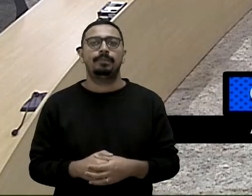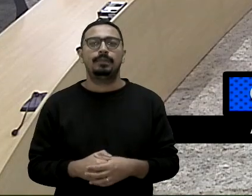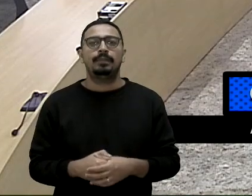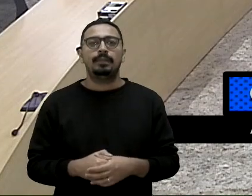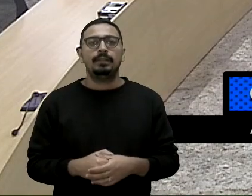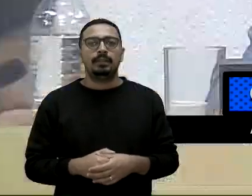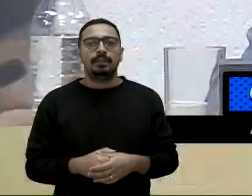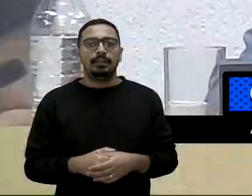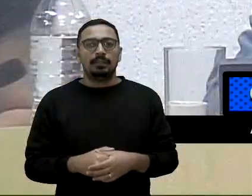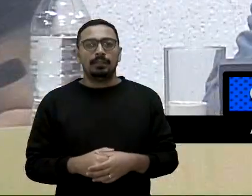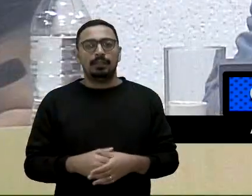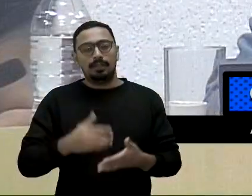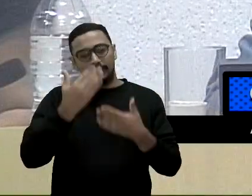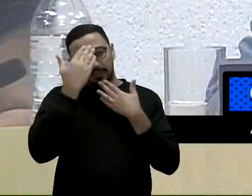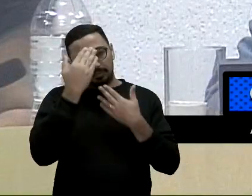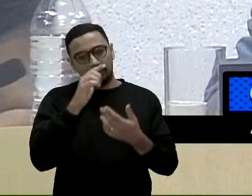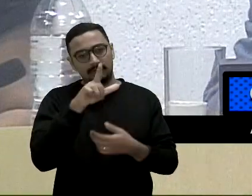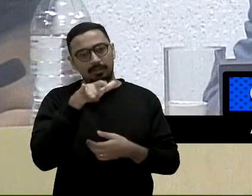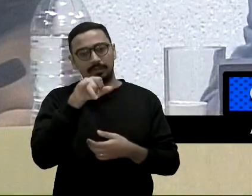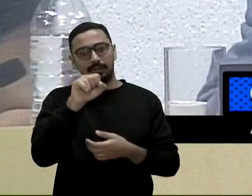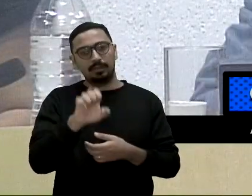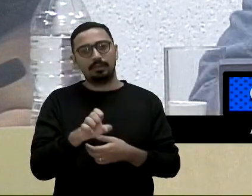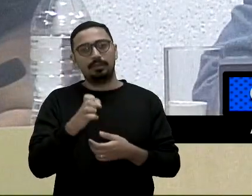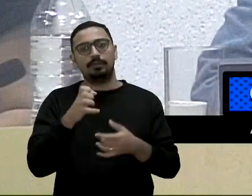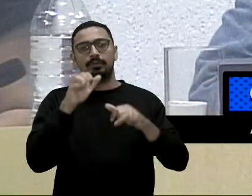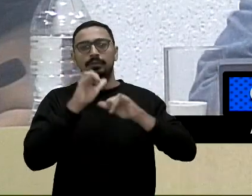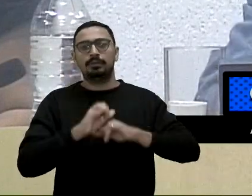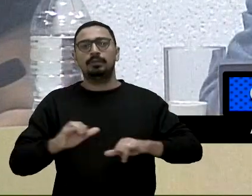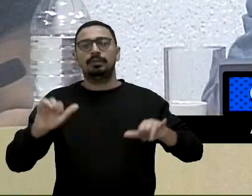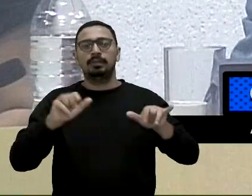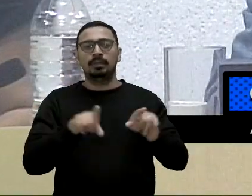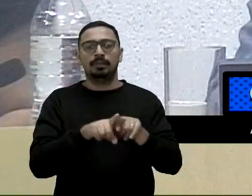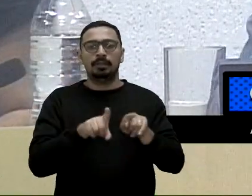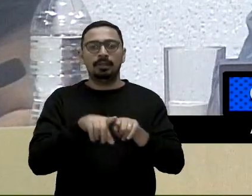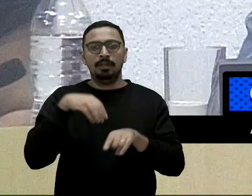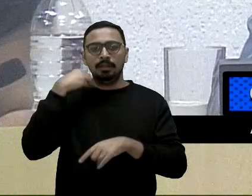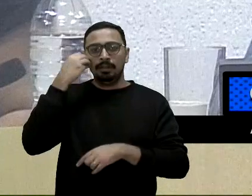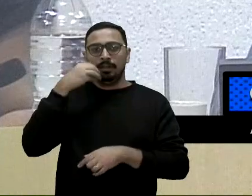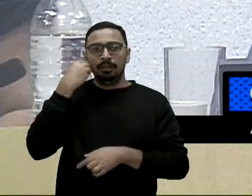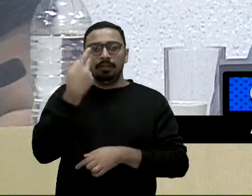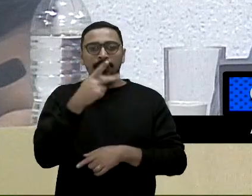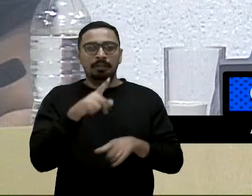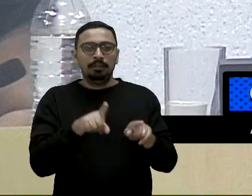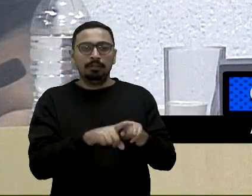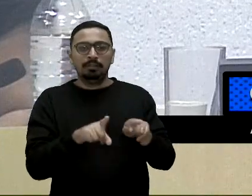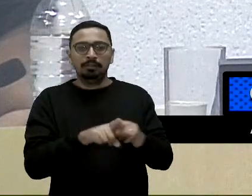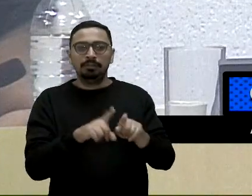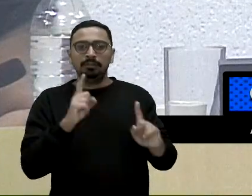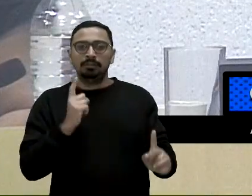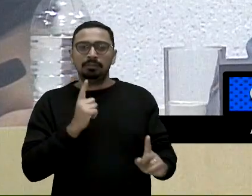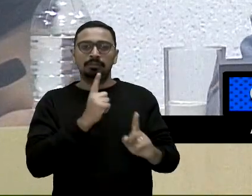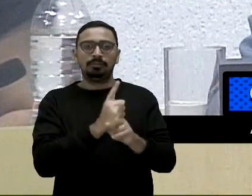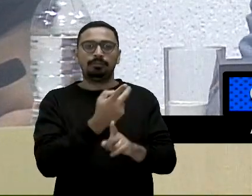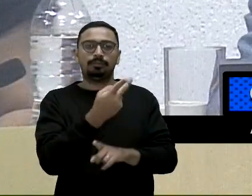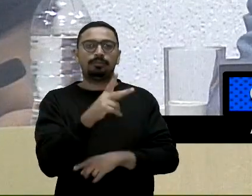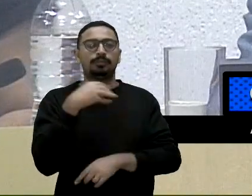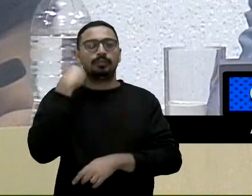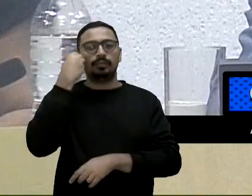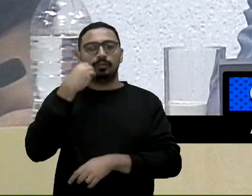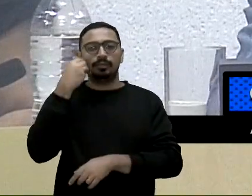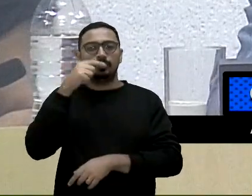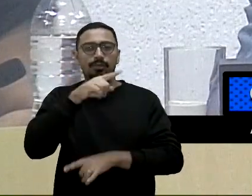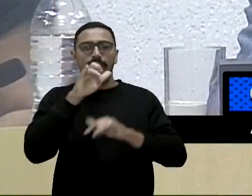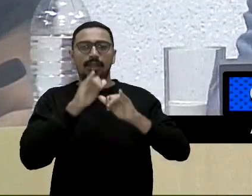Muito obrigada, Laís, por compartilhar a sua vivência, né? E, portanto, o encontro a partir da sua vivência com essa